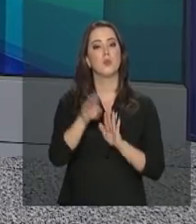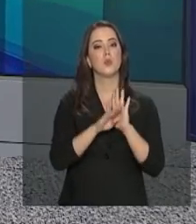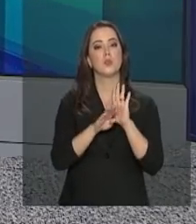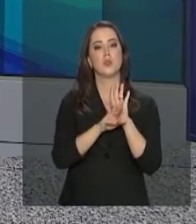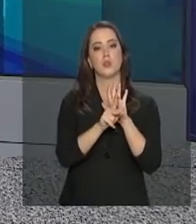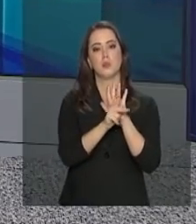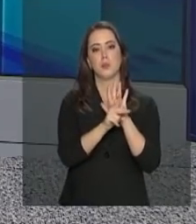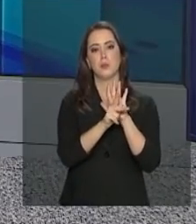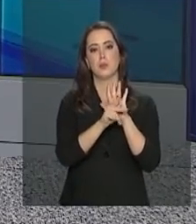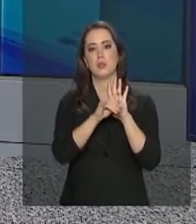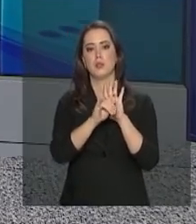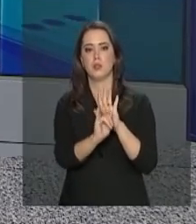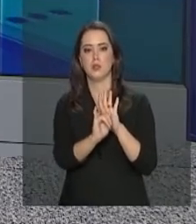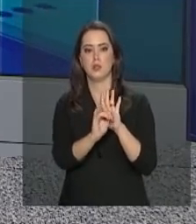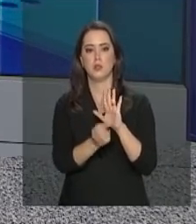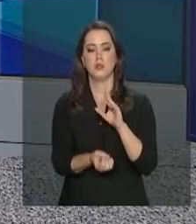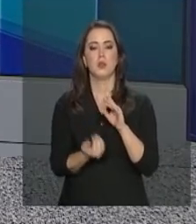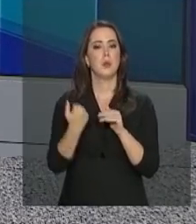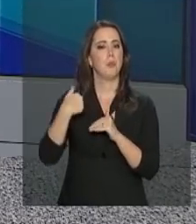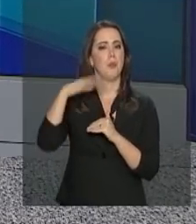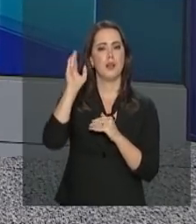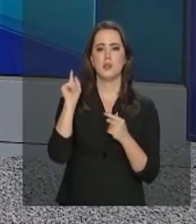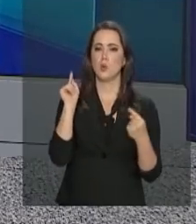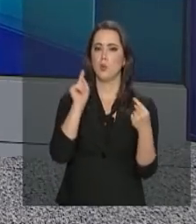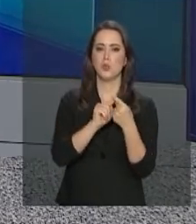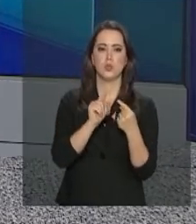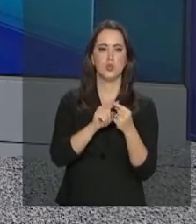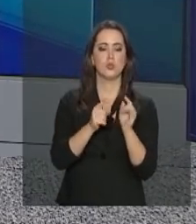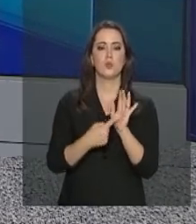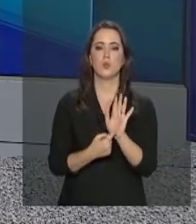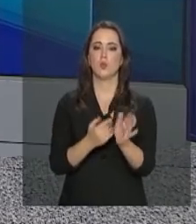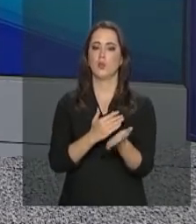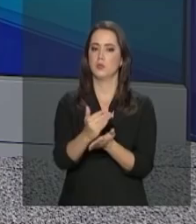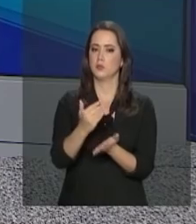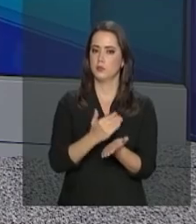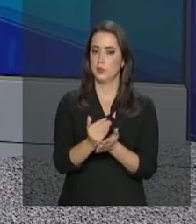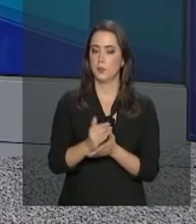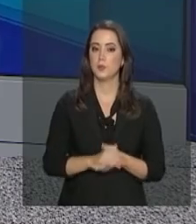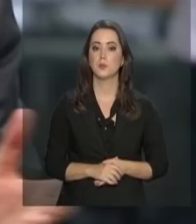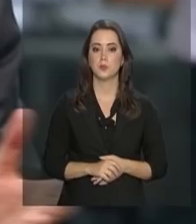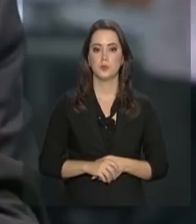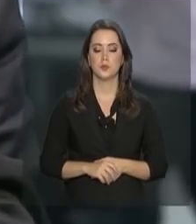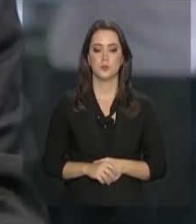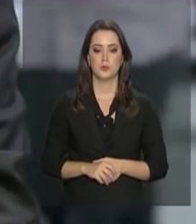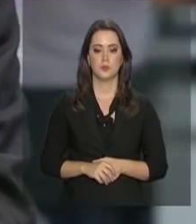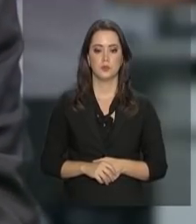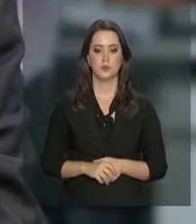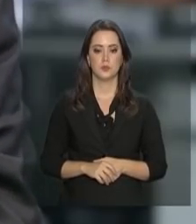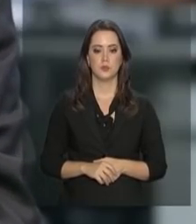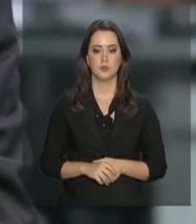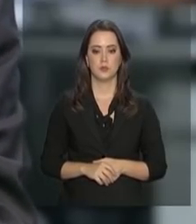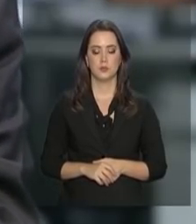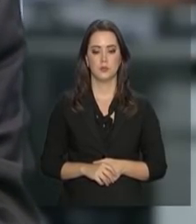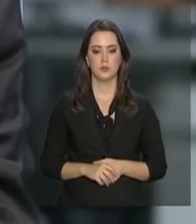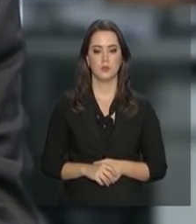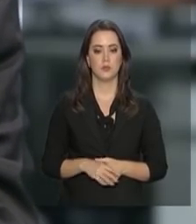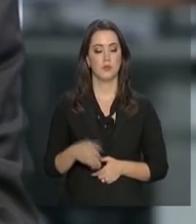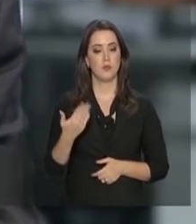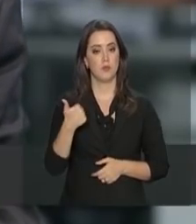parcerias de investimentos que superou as metas colocadas inicialmente de